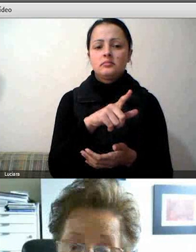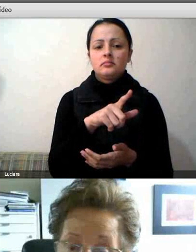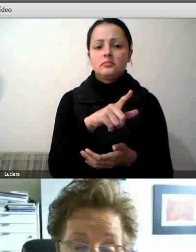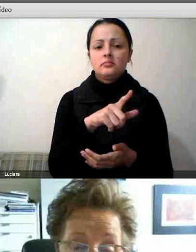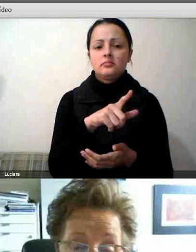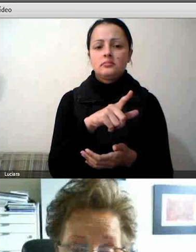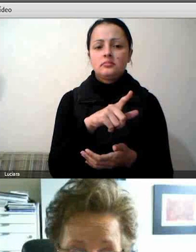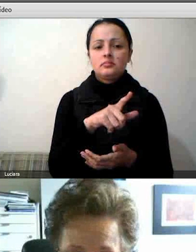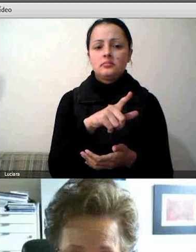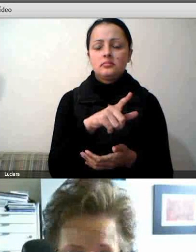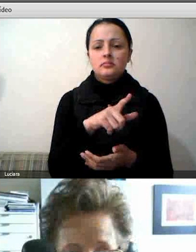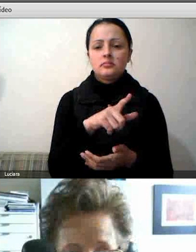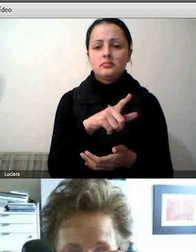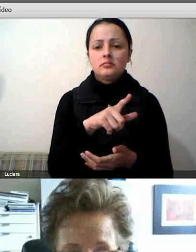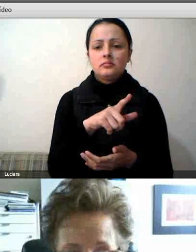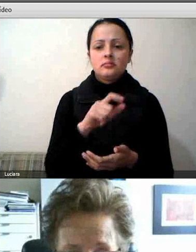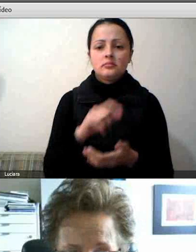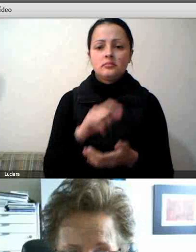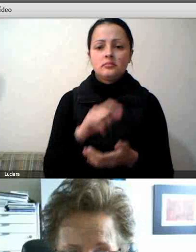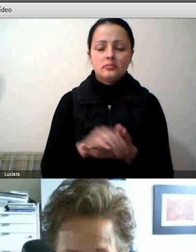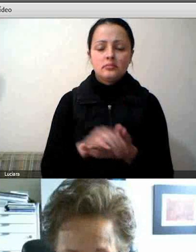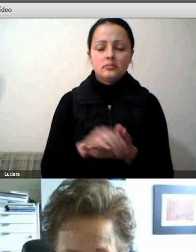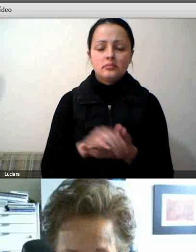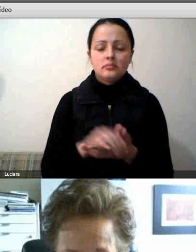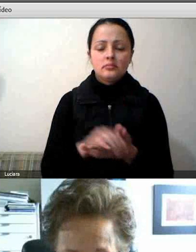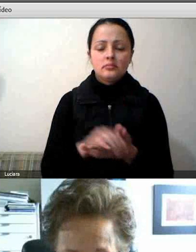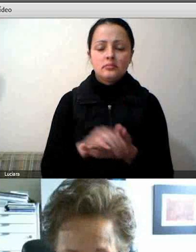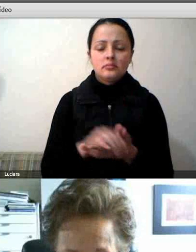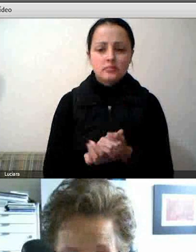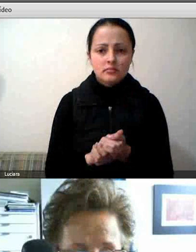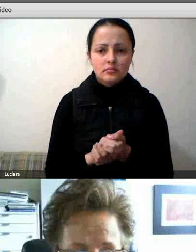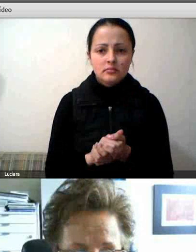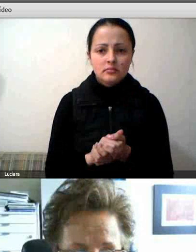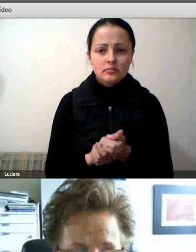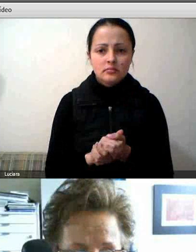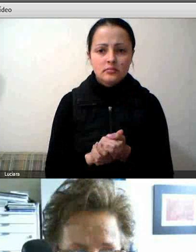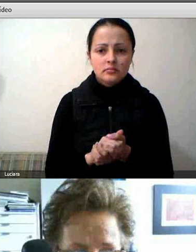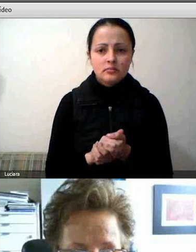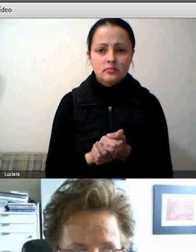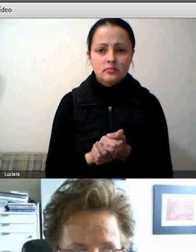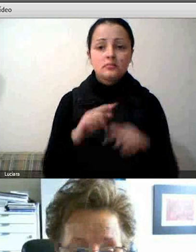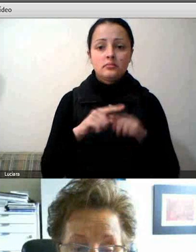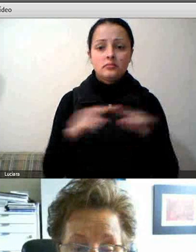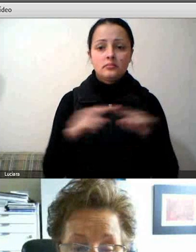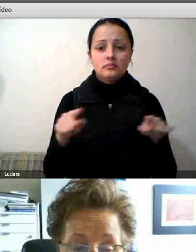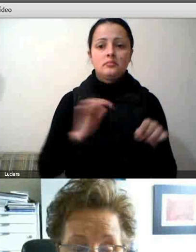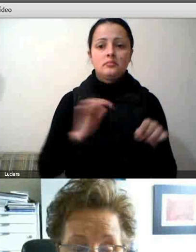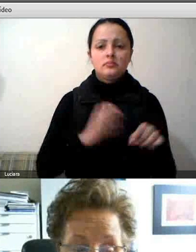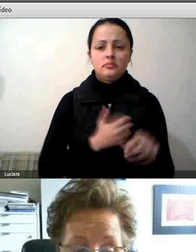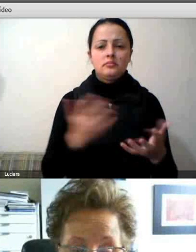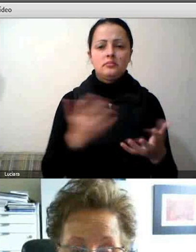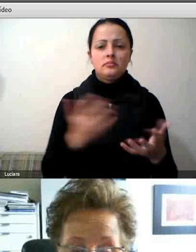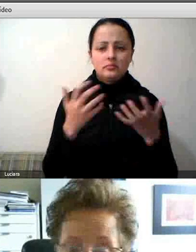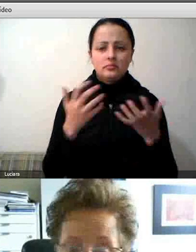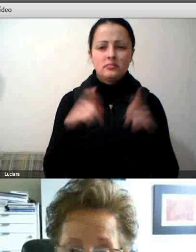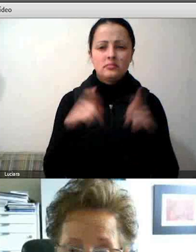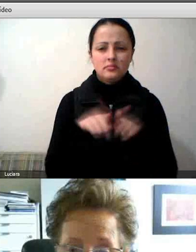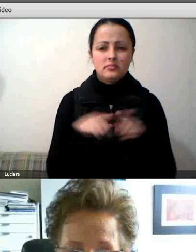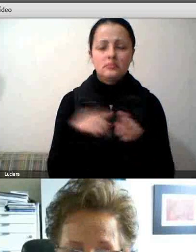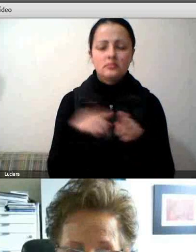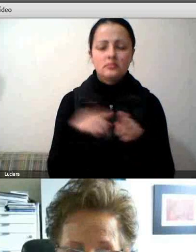manter e desenvolver essa rede, né, de infraestrutura tecnológica. Agora, nós